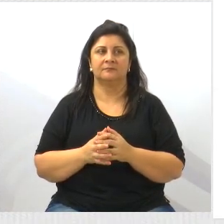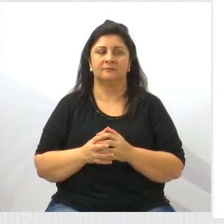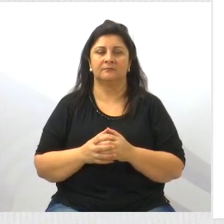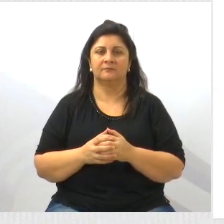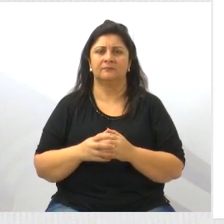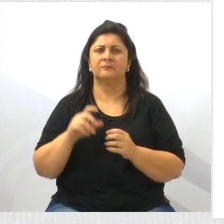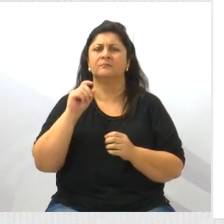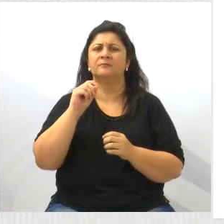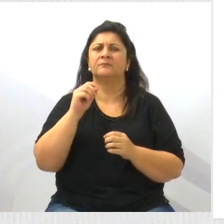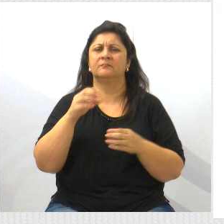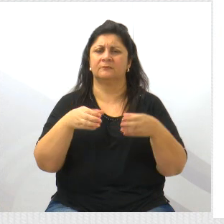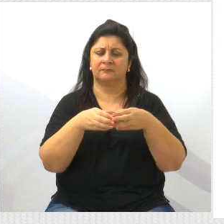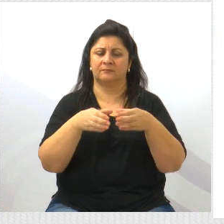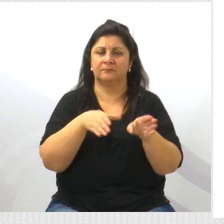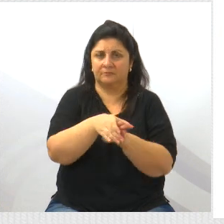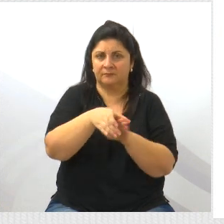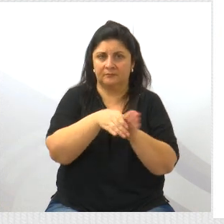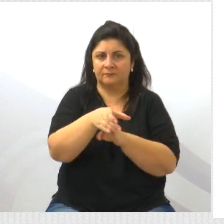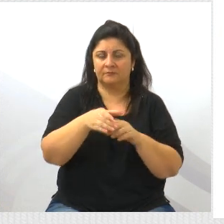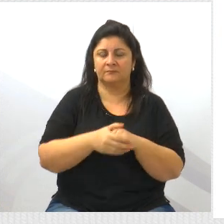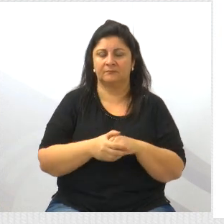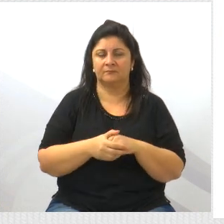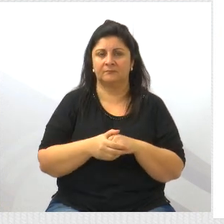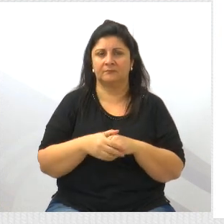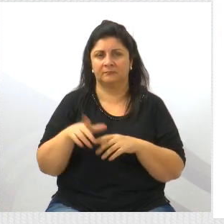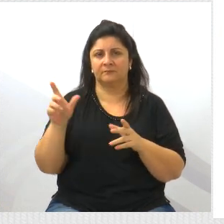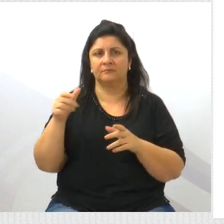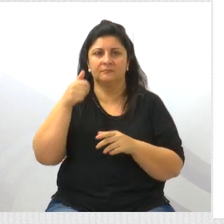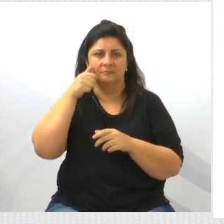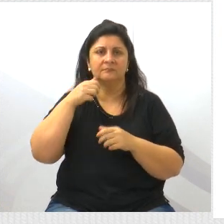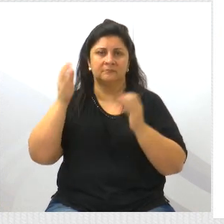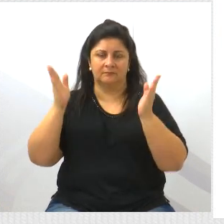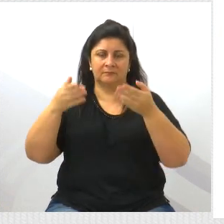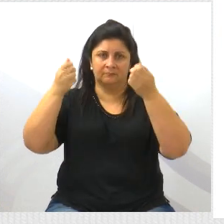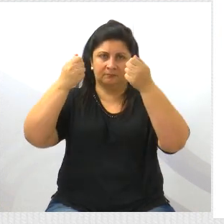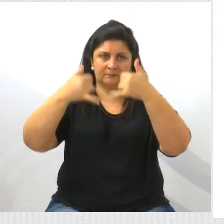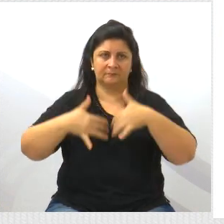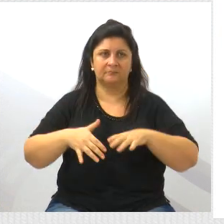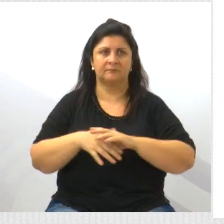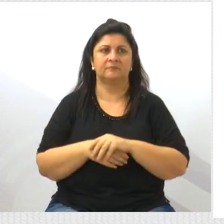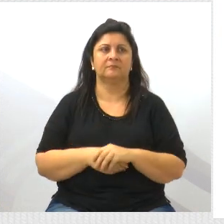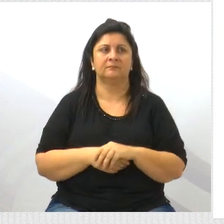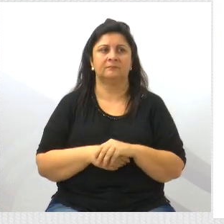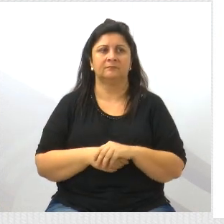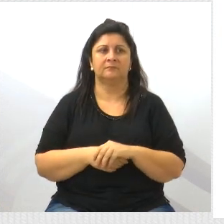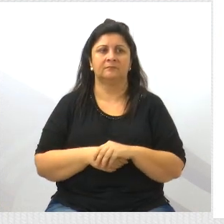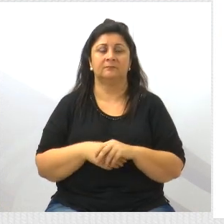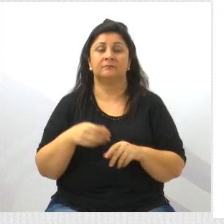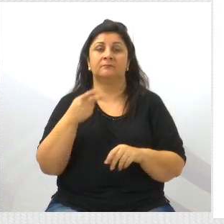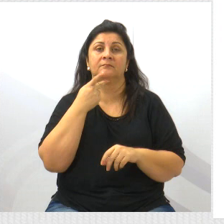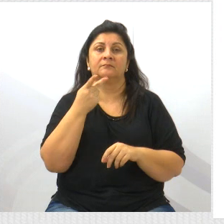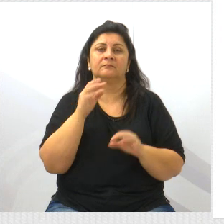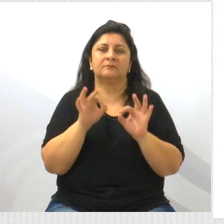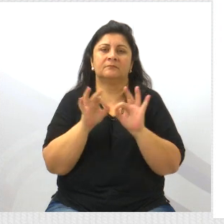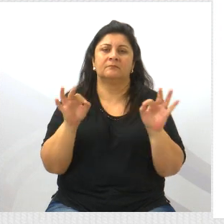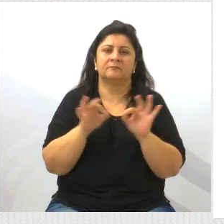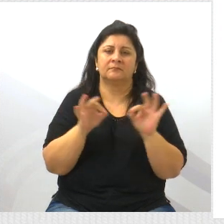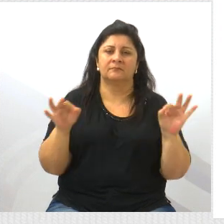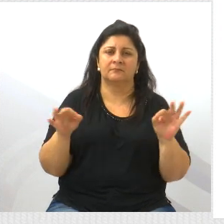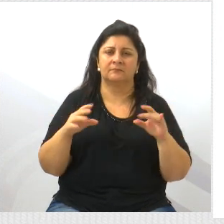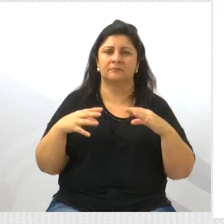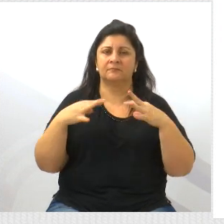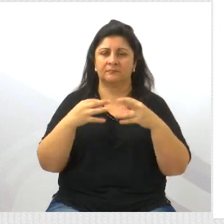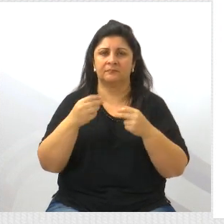O que é o Conselho, né? Como a própria Silvia já deu bastante explicação, e eu costumo falar de uma maneira mais simples para que todo